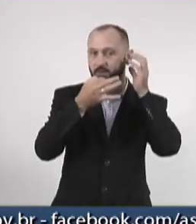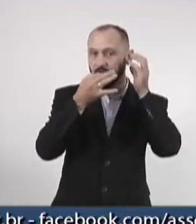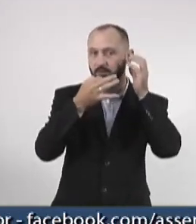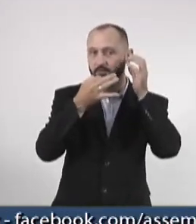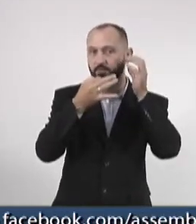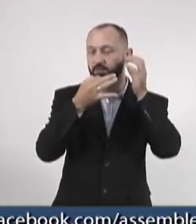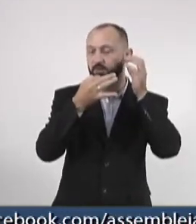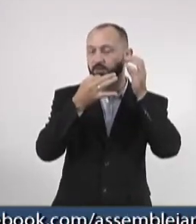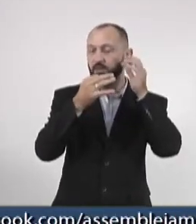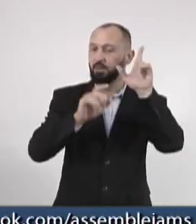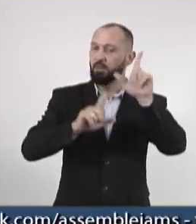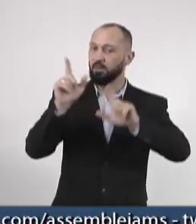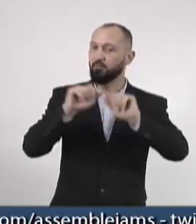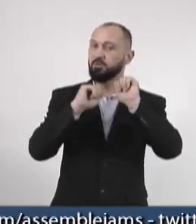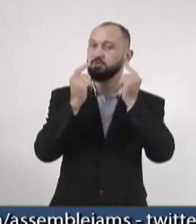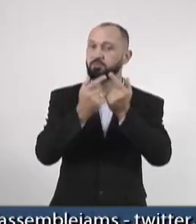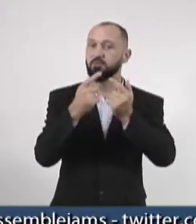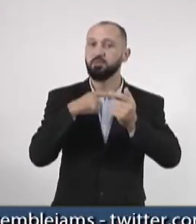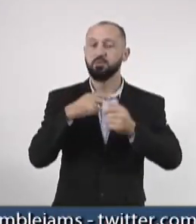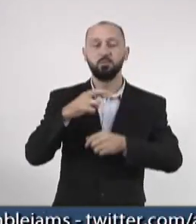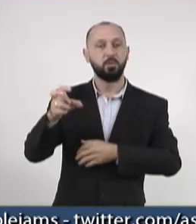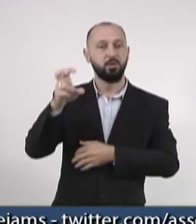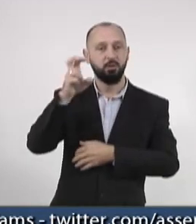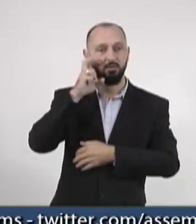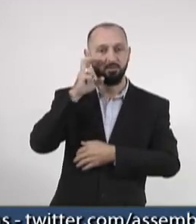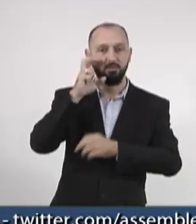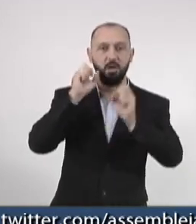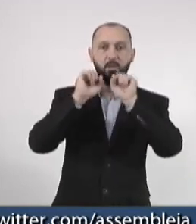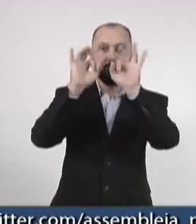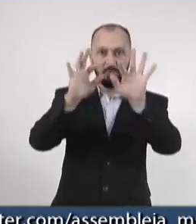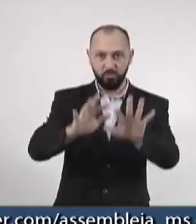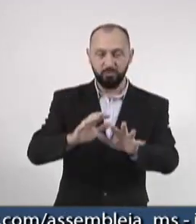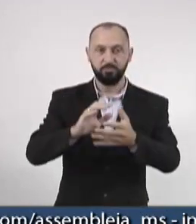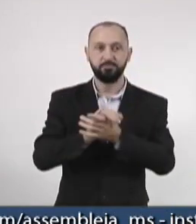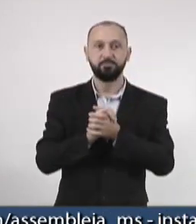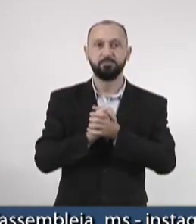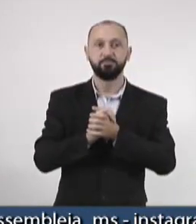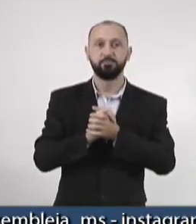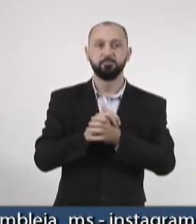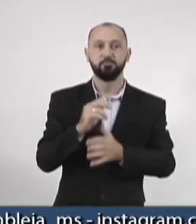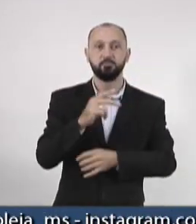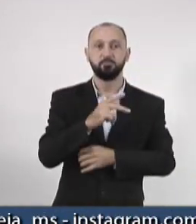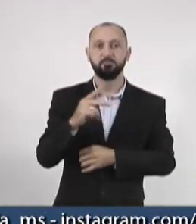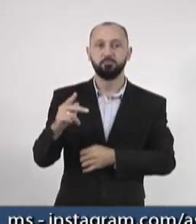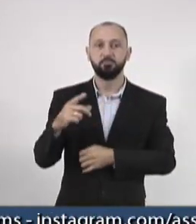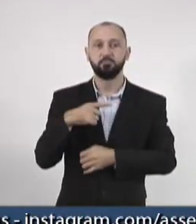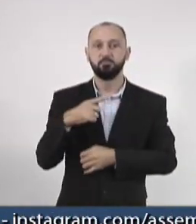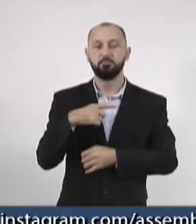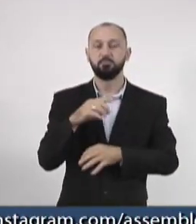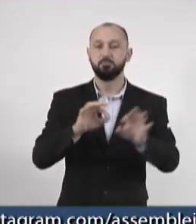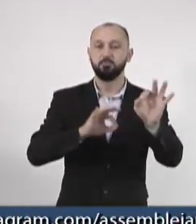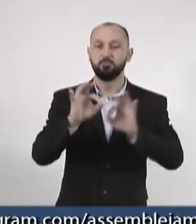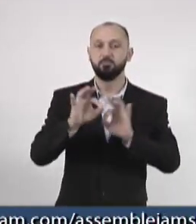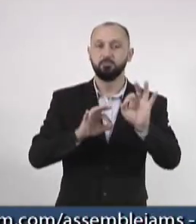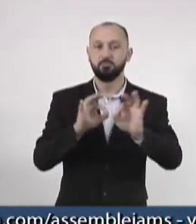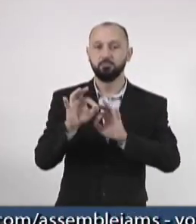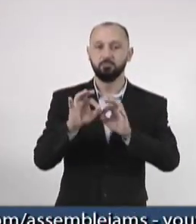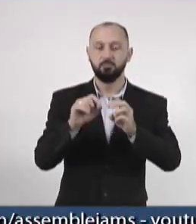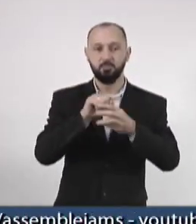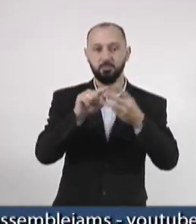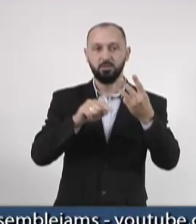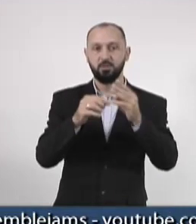Assembleia, que nós tenhamos uma quinta-feira abençoada. Senhor presidente, eu quero encaminhar aqui